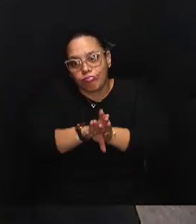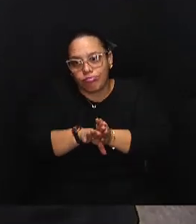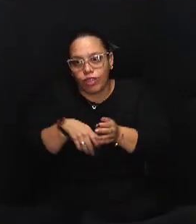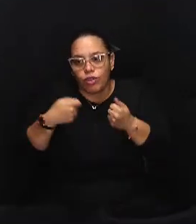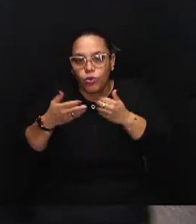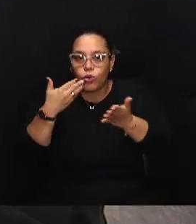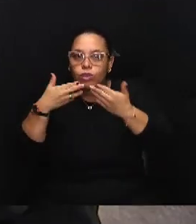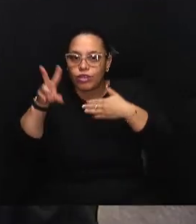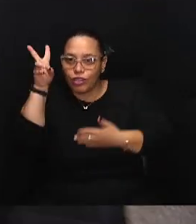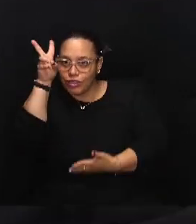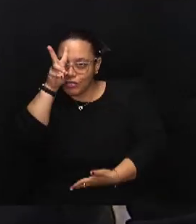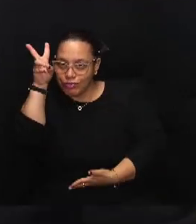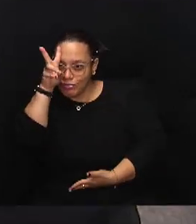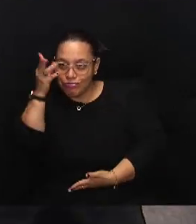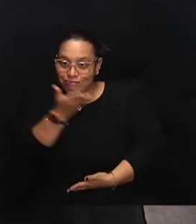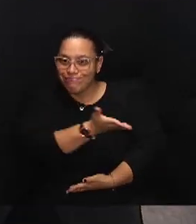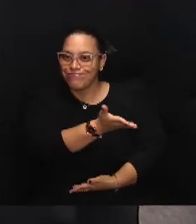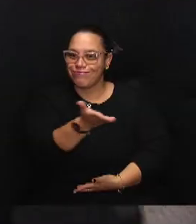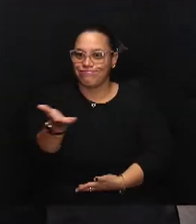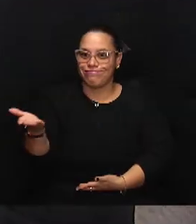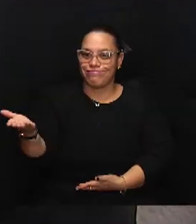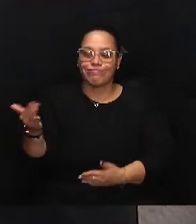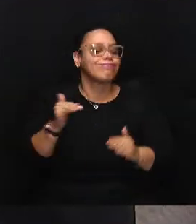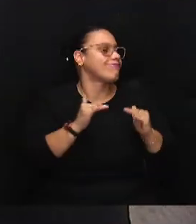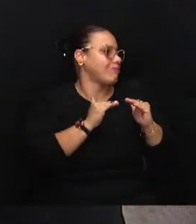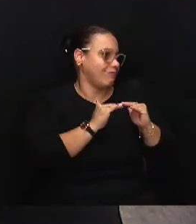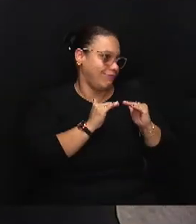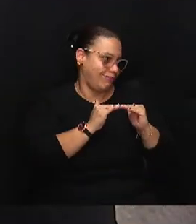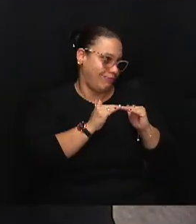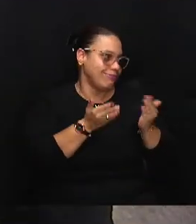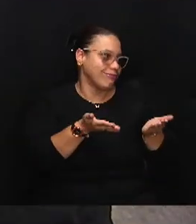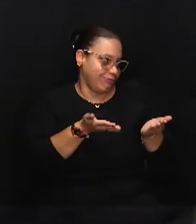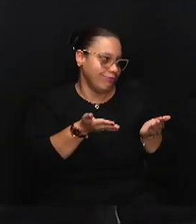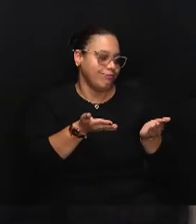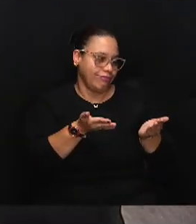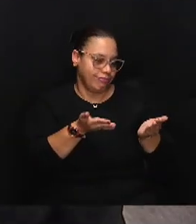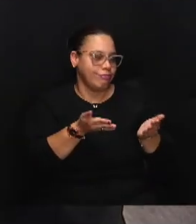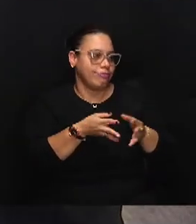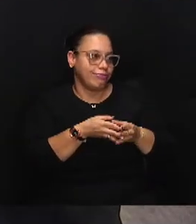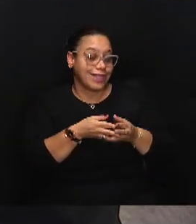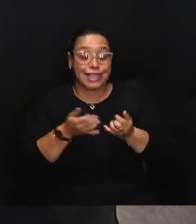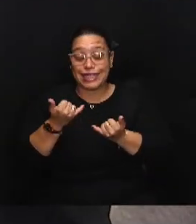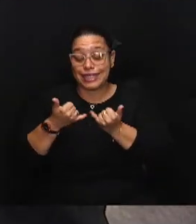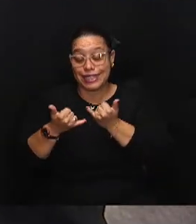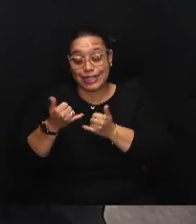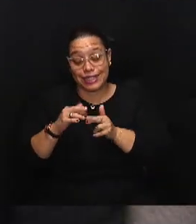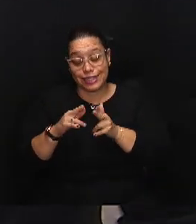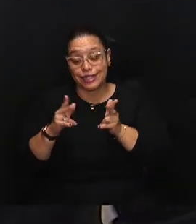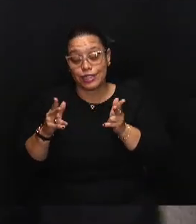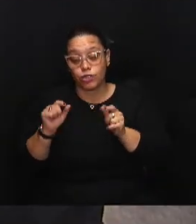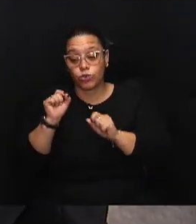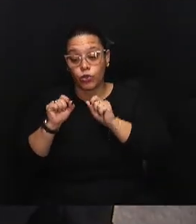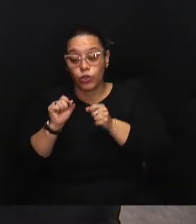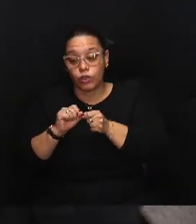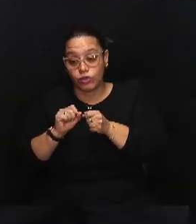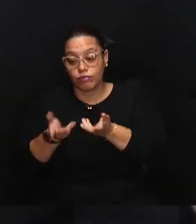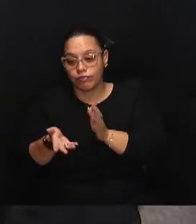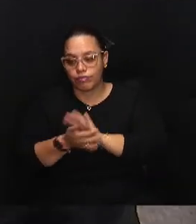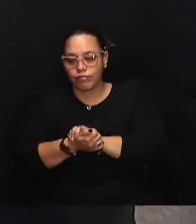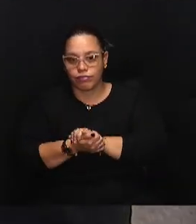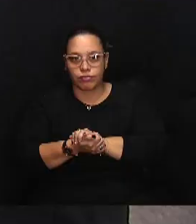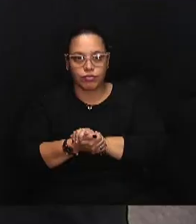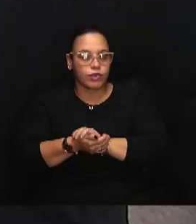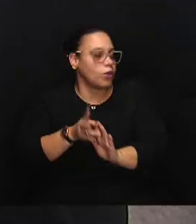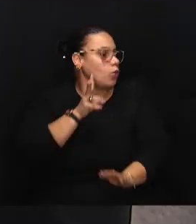precisar contar as nossas histórias por aí. Com então, certeza. essa é a grande brincadeira da dinâmica do que a gente faz.